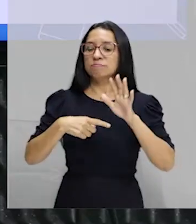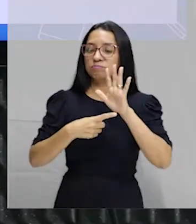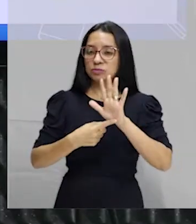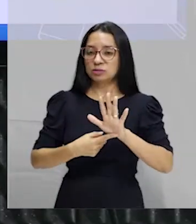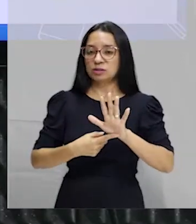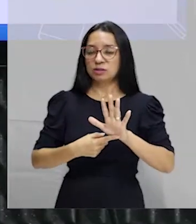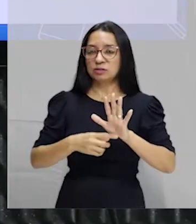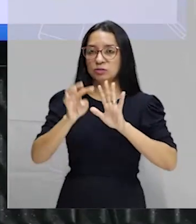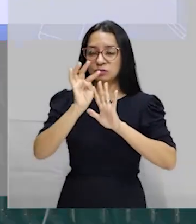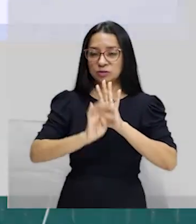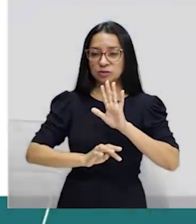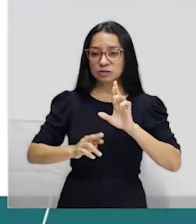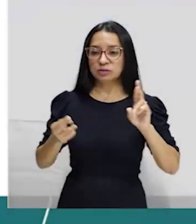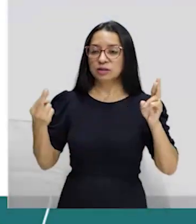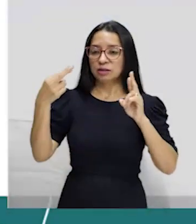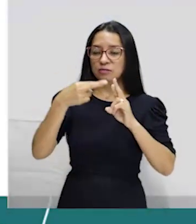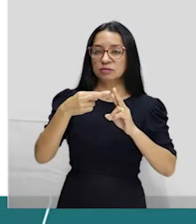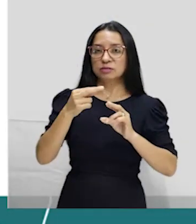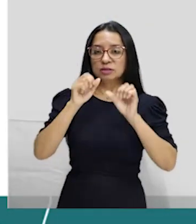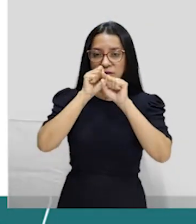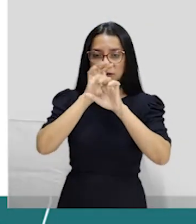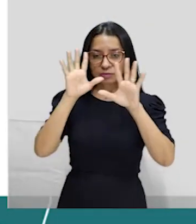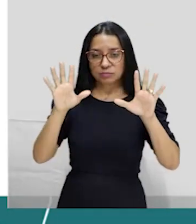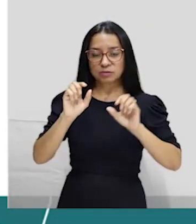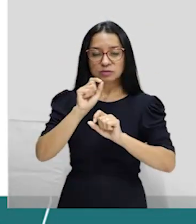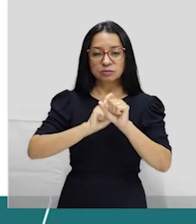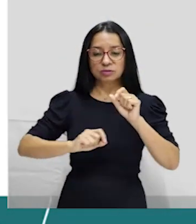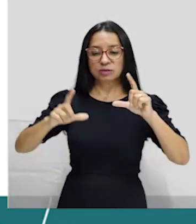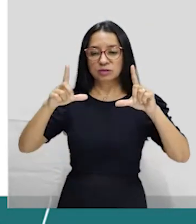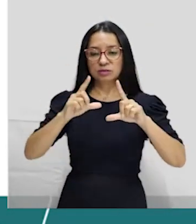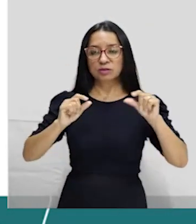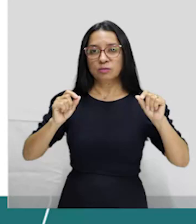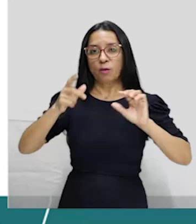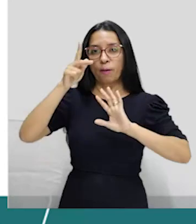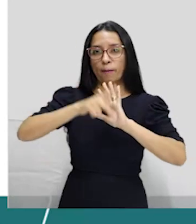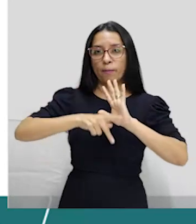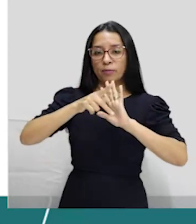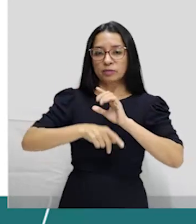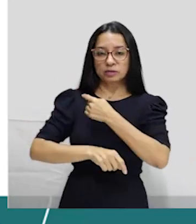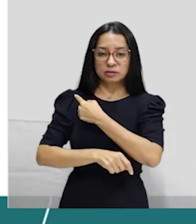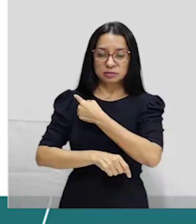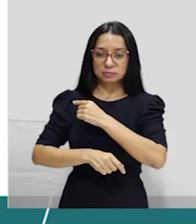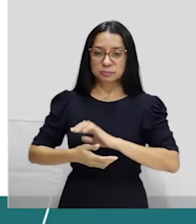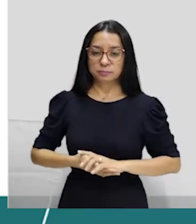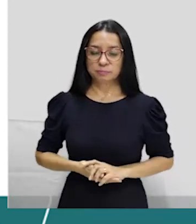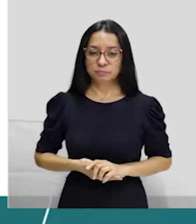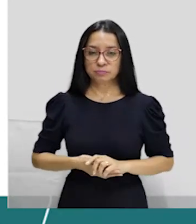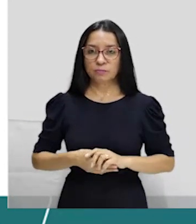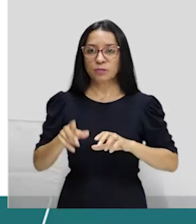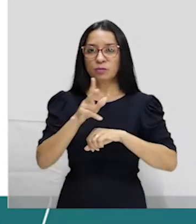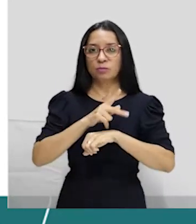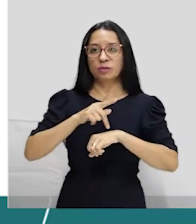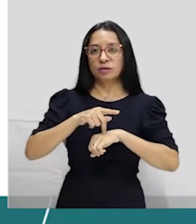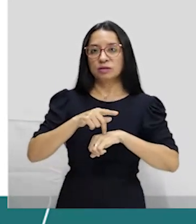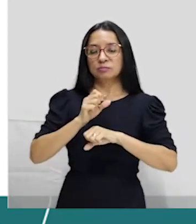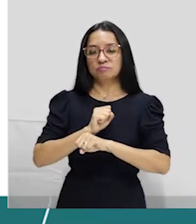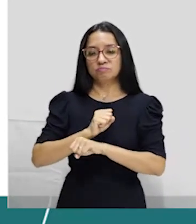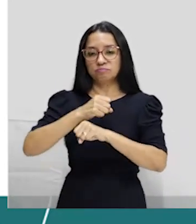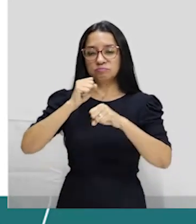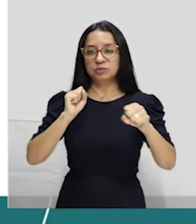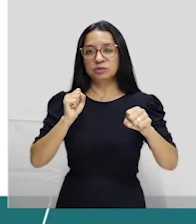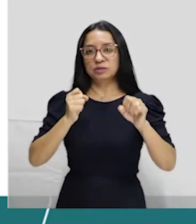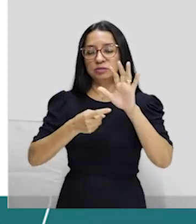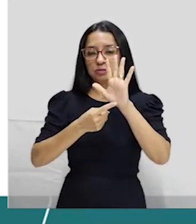ele vai se referir claramente, né, ao Japão, à potência nipônica, galera, tá certo? Um país aí de grande